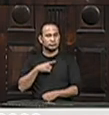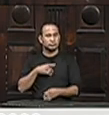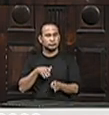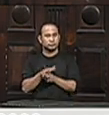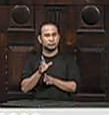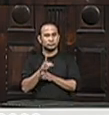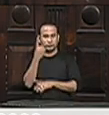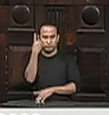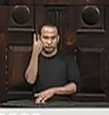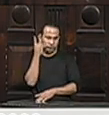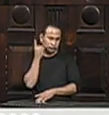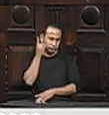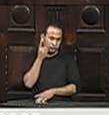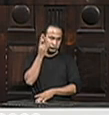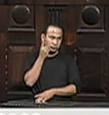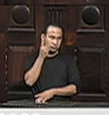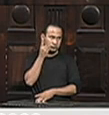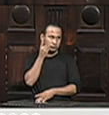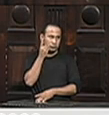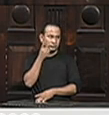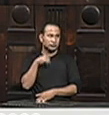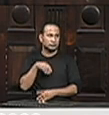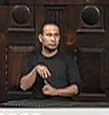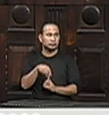Renda. Eu não vejo porquê,